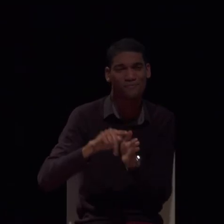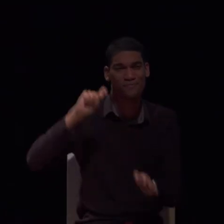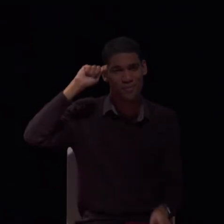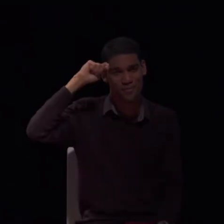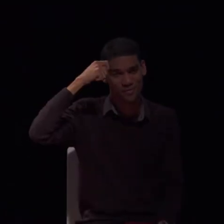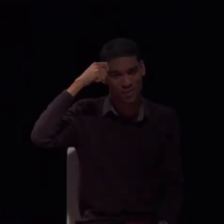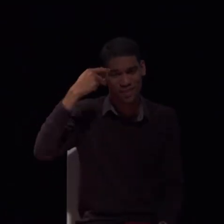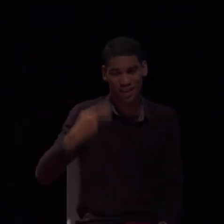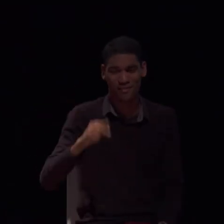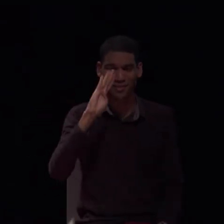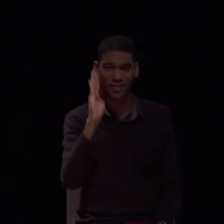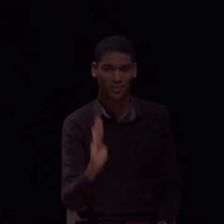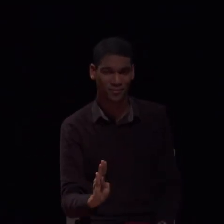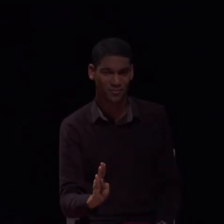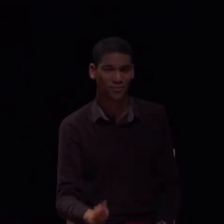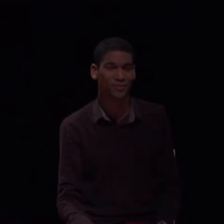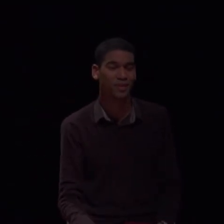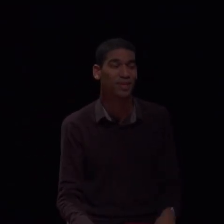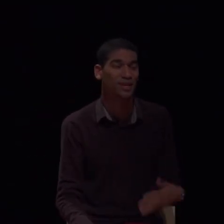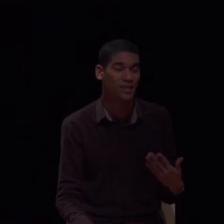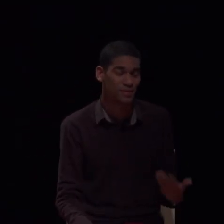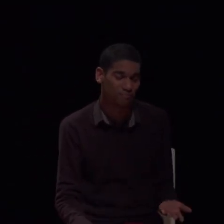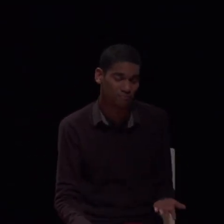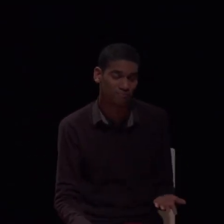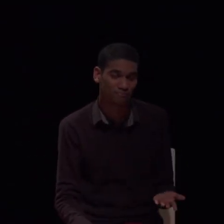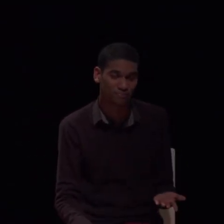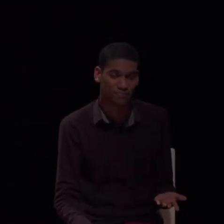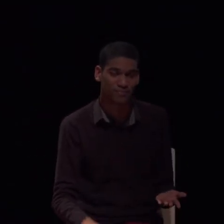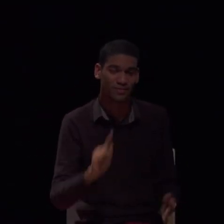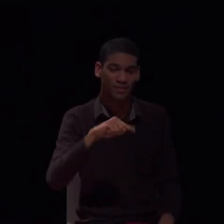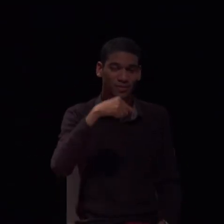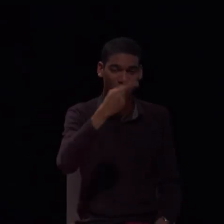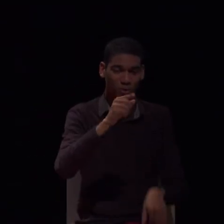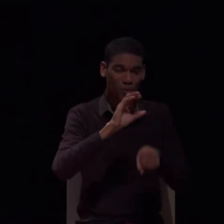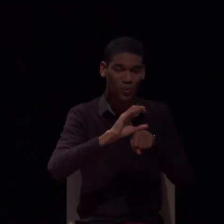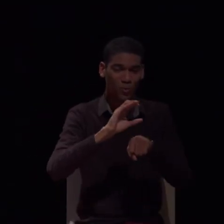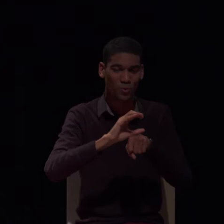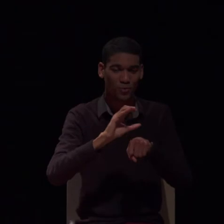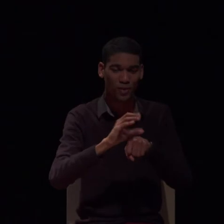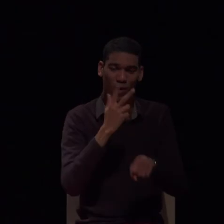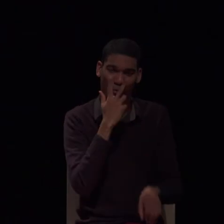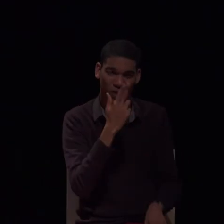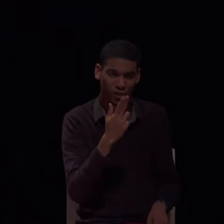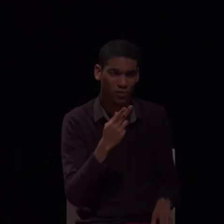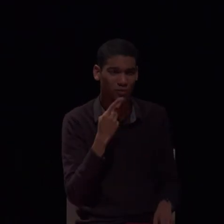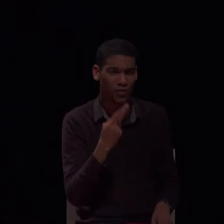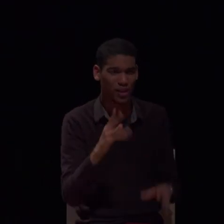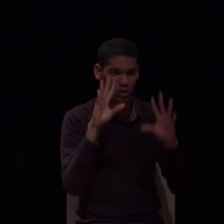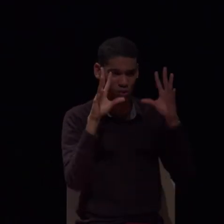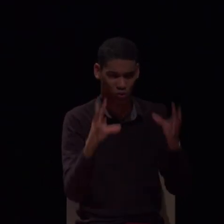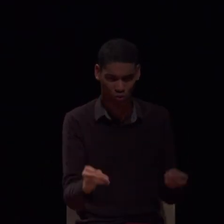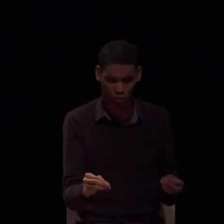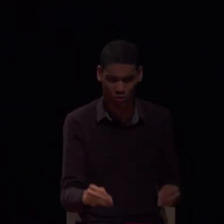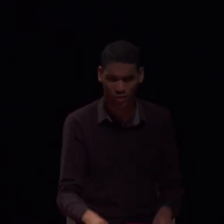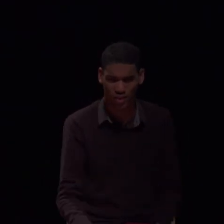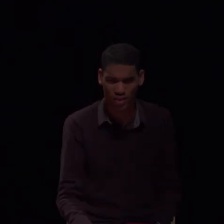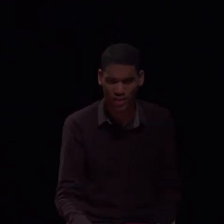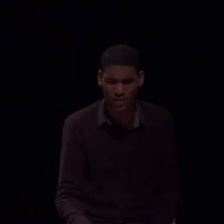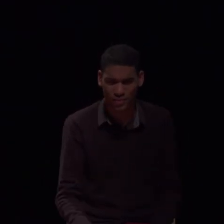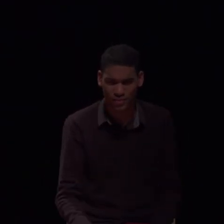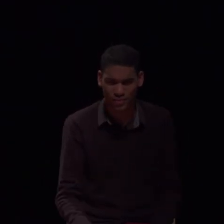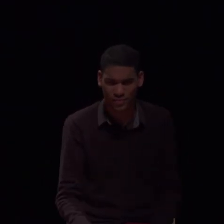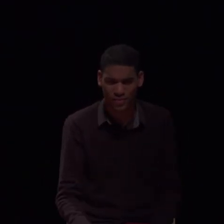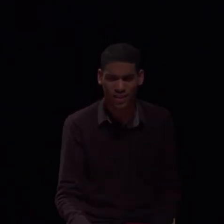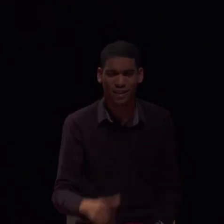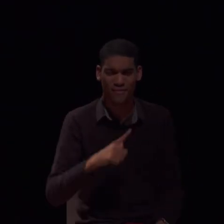e e por fim a gente fez um modo acho que falei de todos aqui a gente fez um modo que era